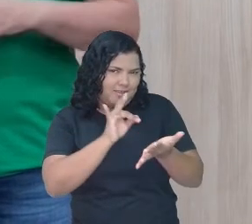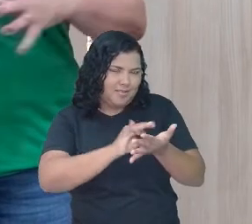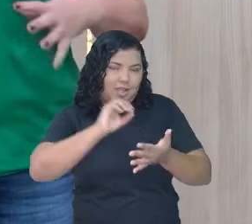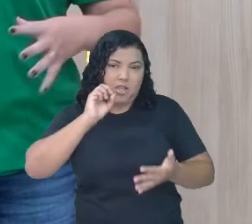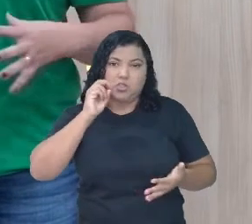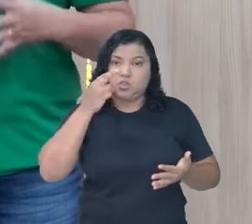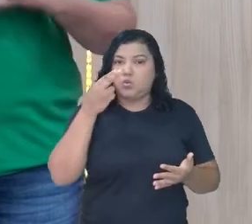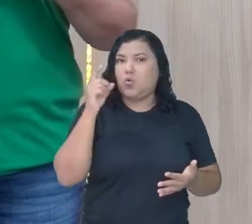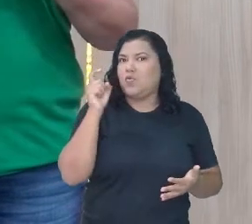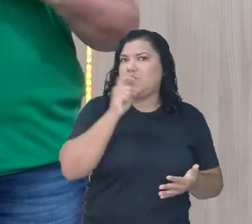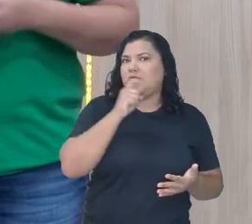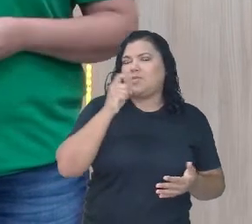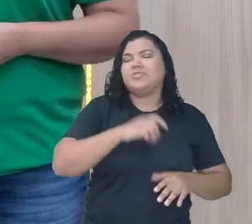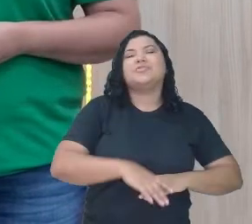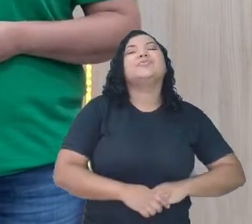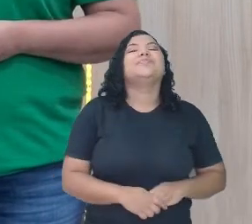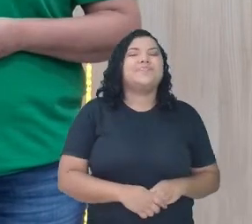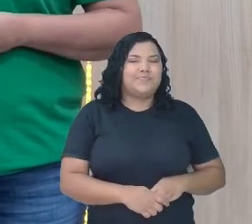vezes, ativam